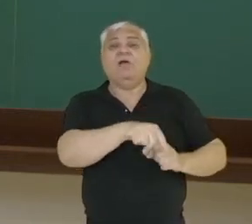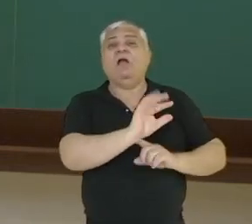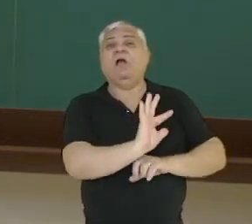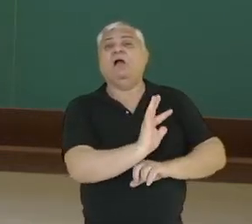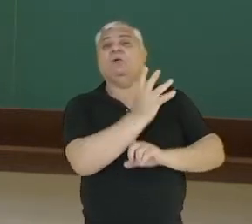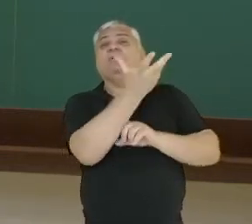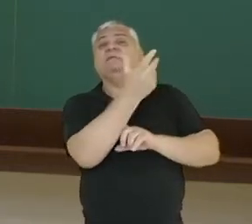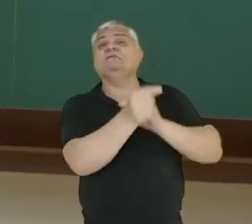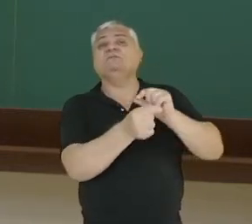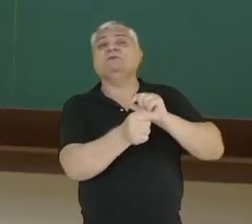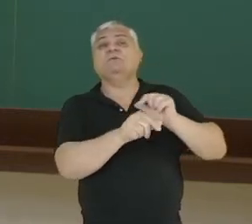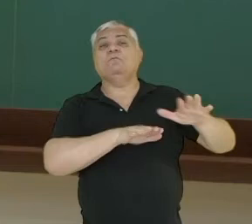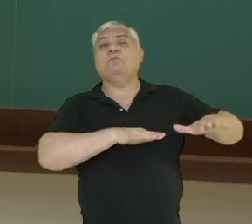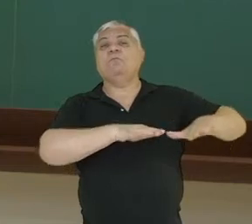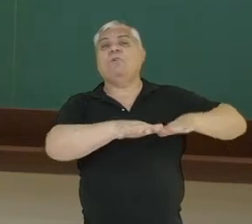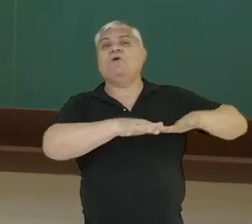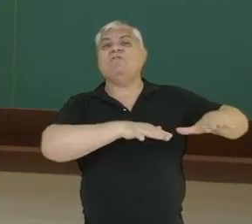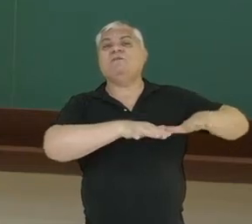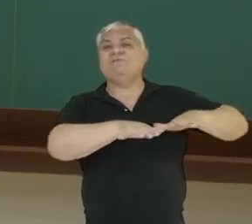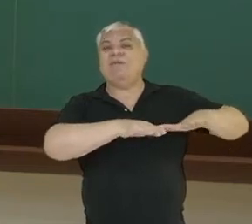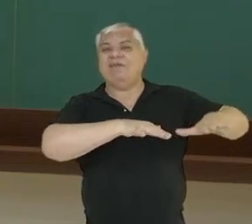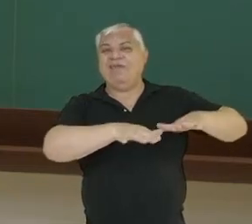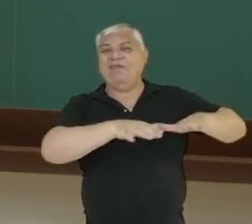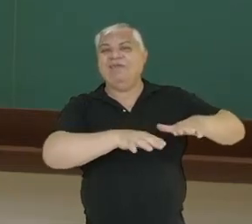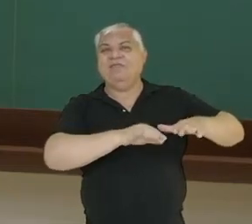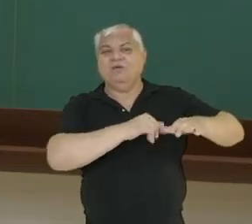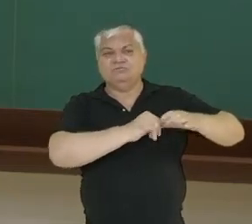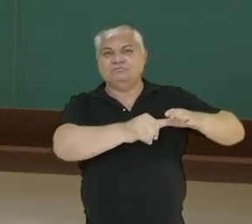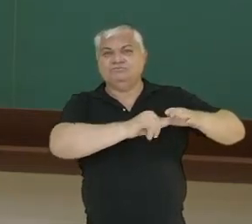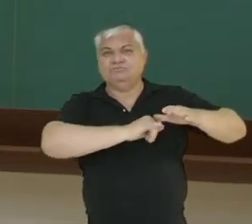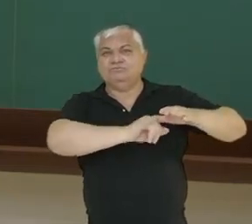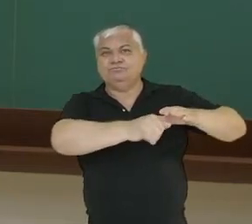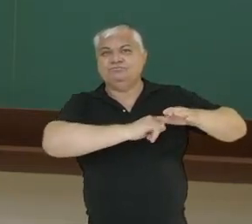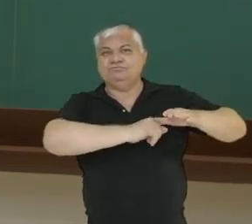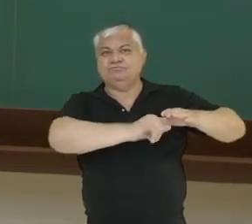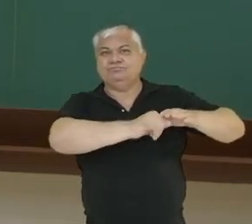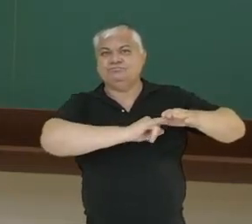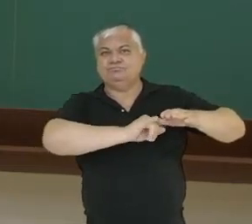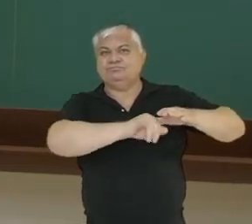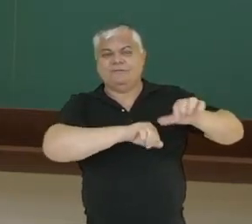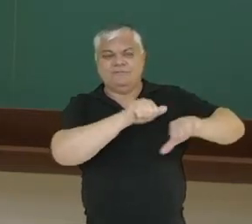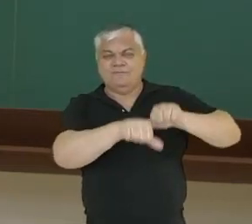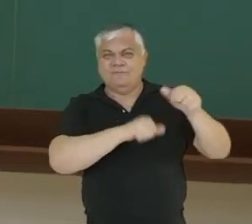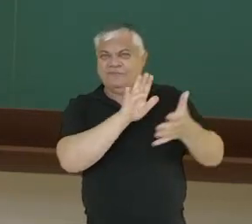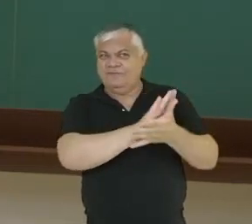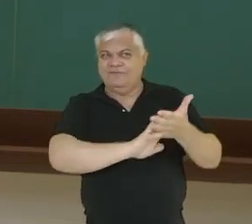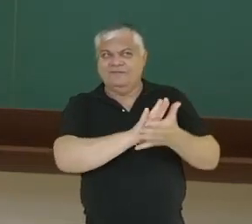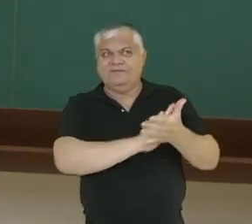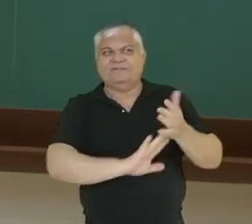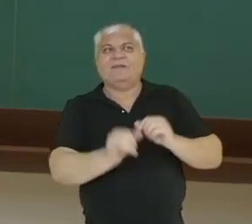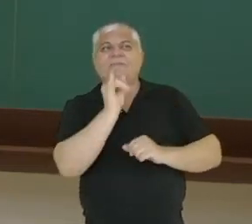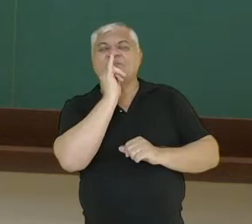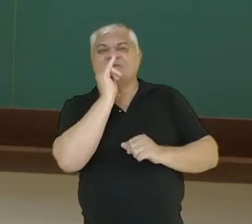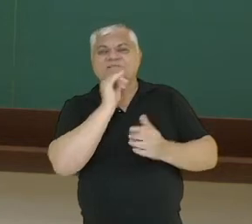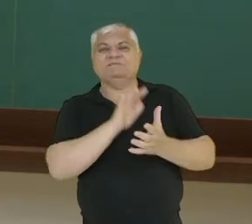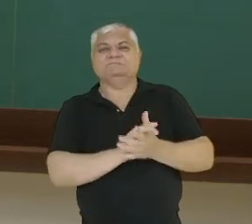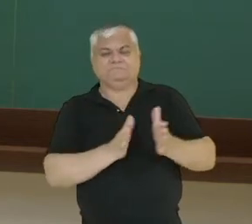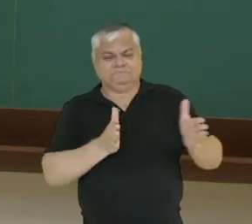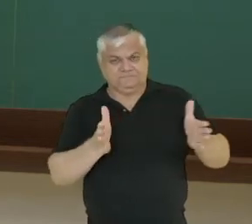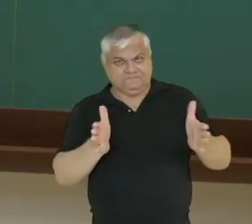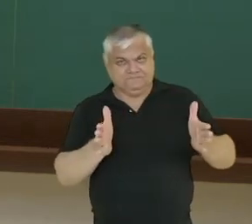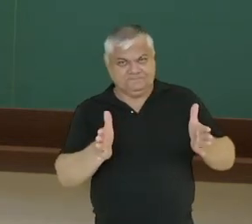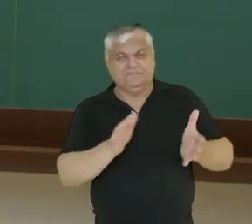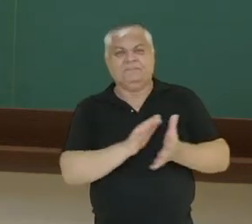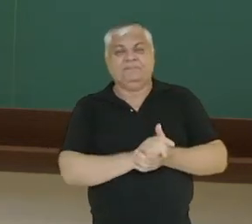quando o movimento de um corpo e sua energia interna não se alteram em um intervalo de tempo. E aí